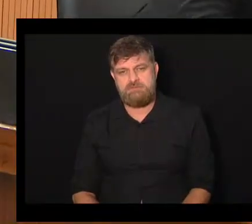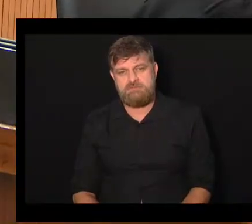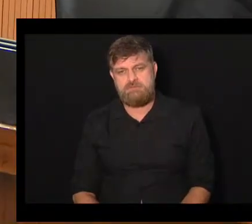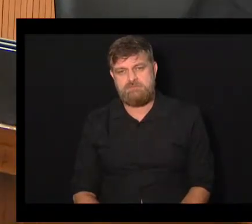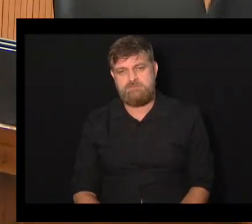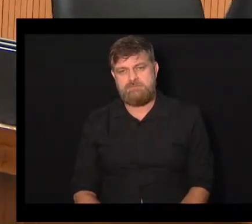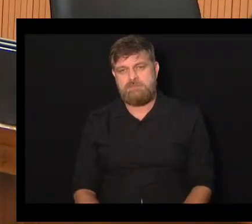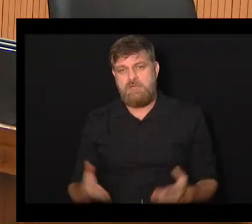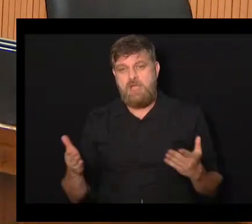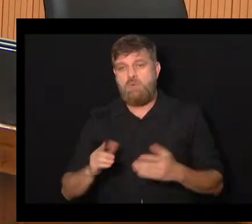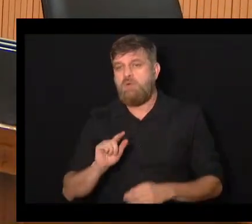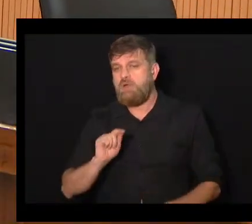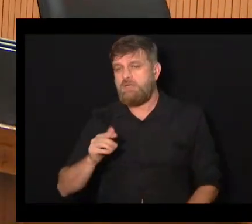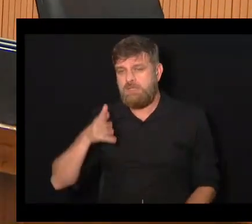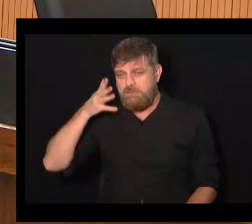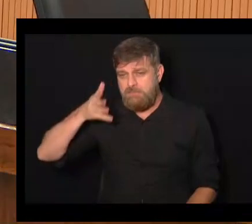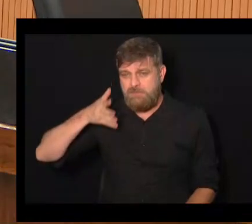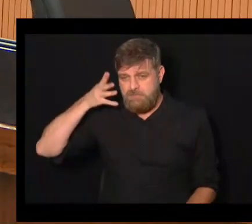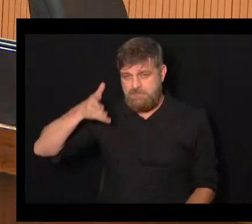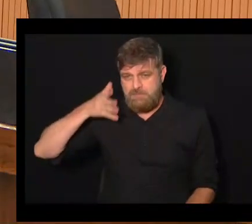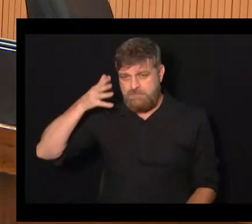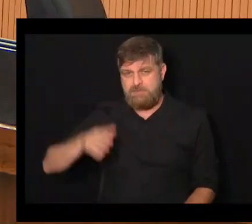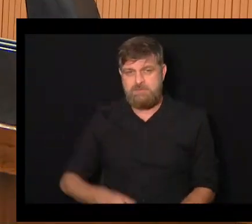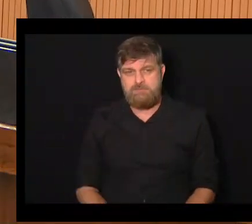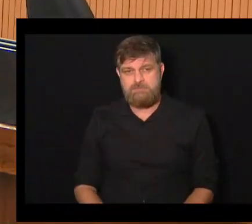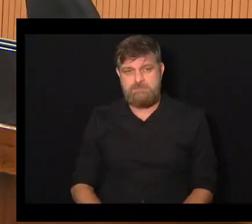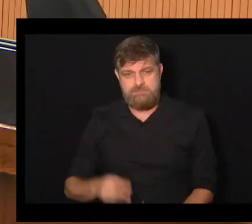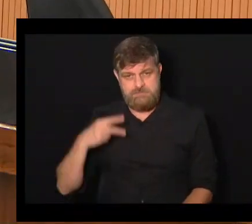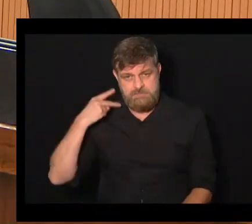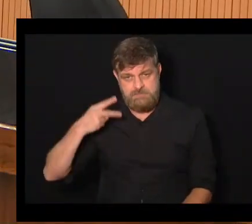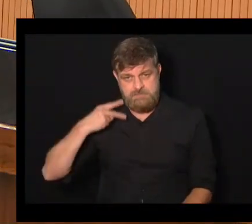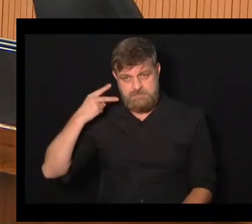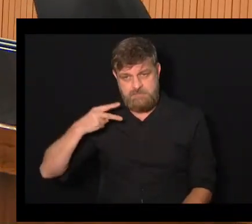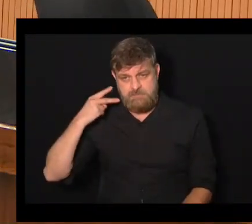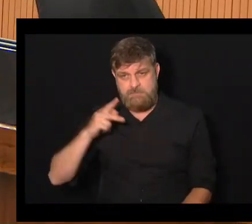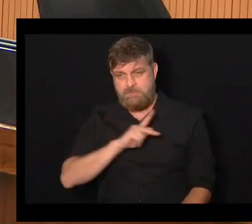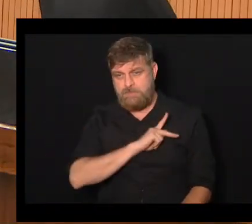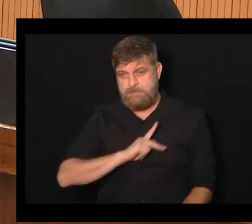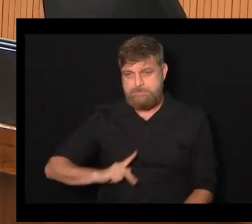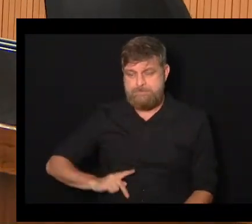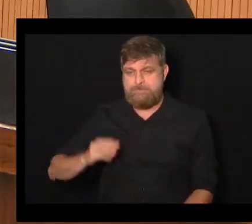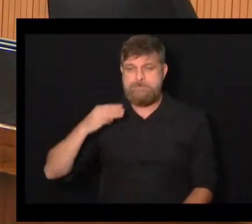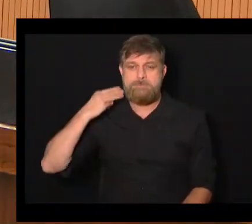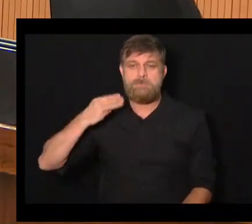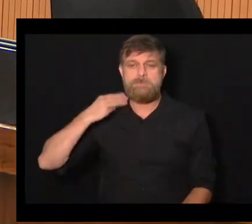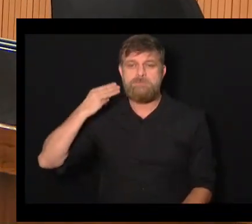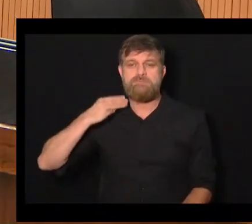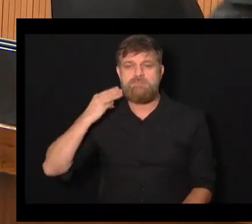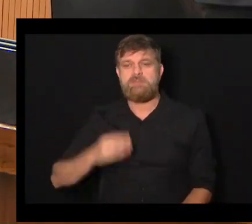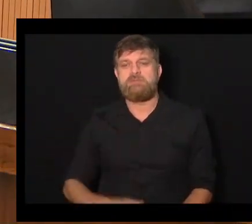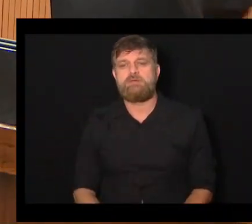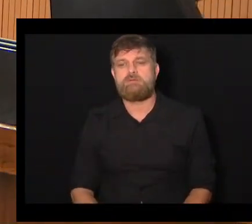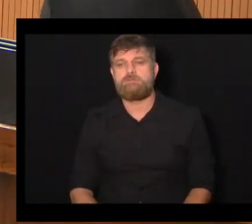No grande expediente, devidamente inscrito, o vereador, nosso presidente, Dr. Marcos Bernardelli.